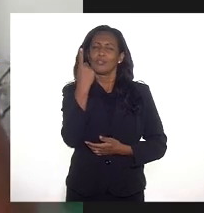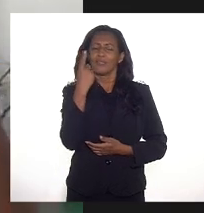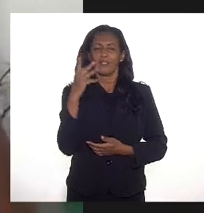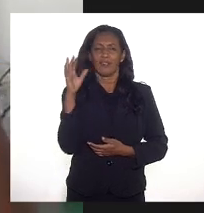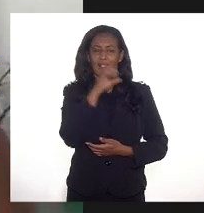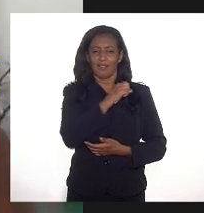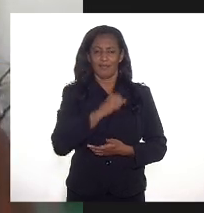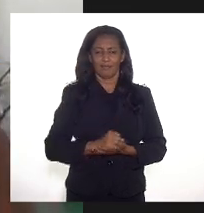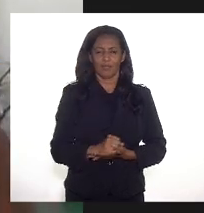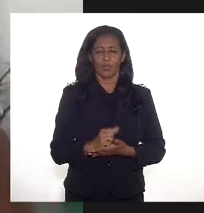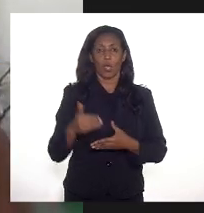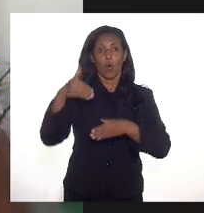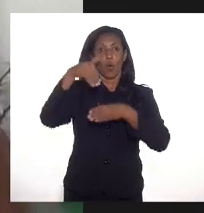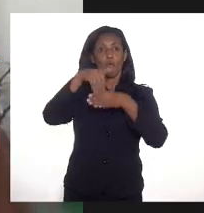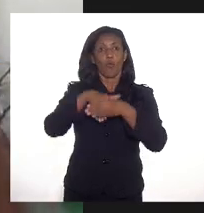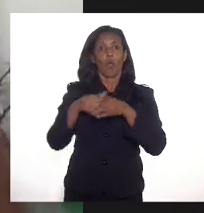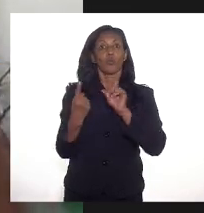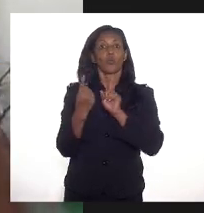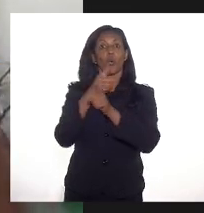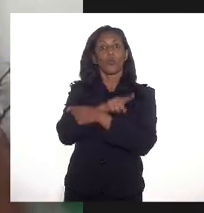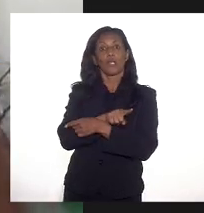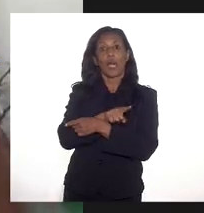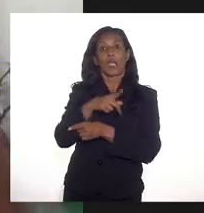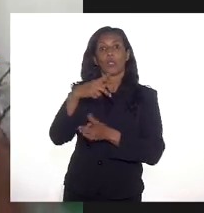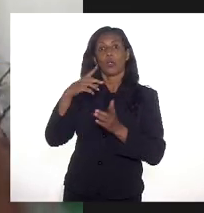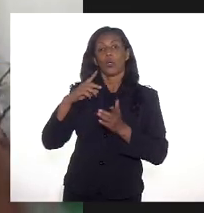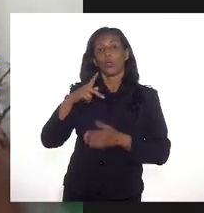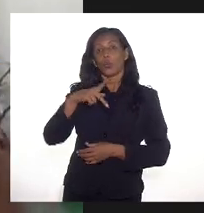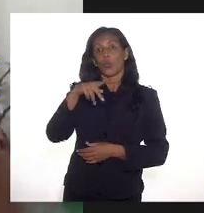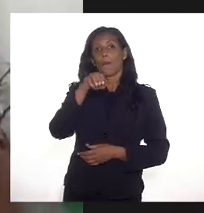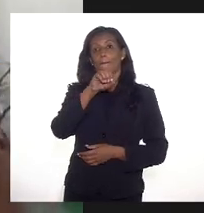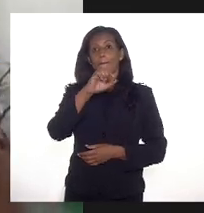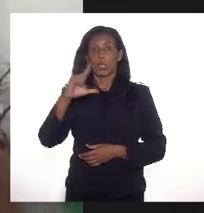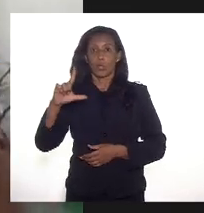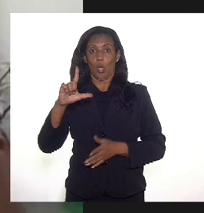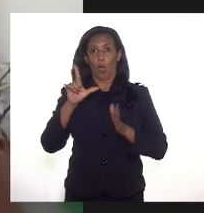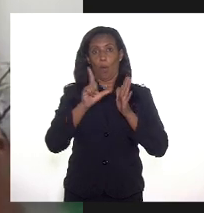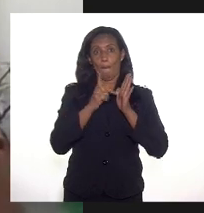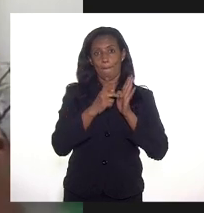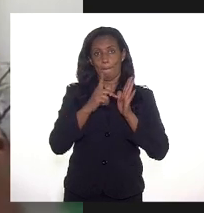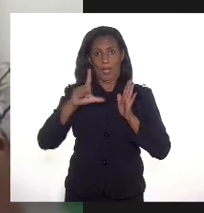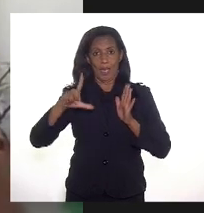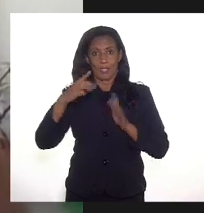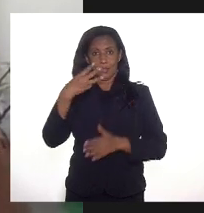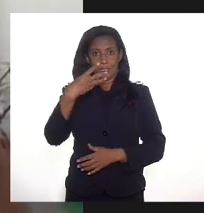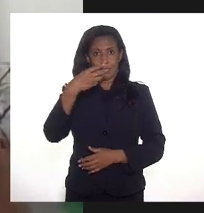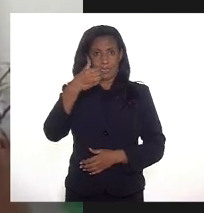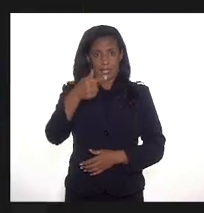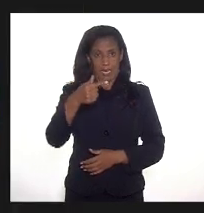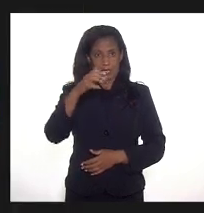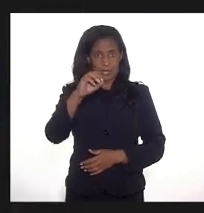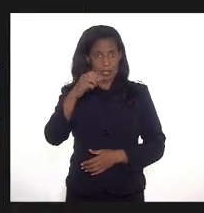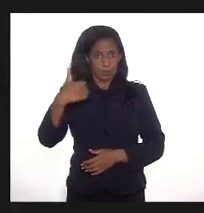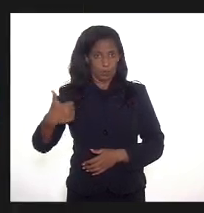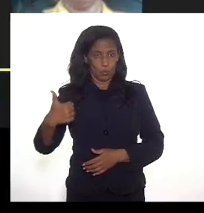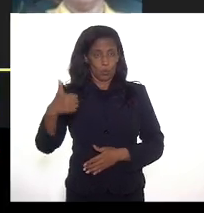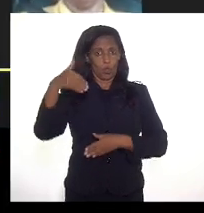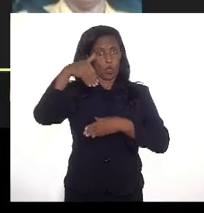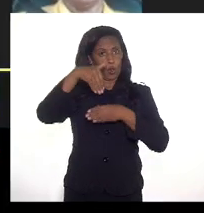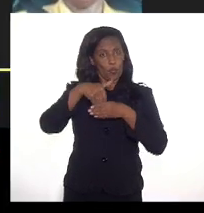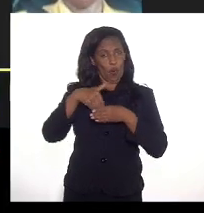registrar o voto contrário da bancada do PSOL ao PL 3701 e o voto